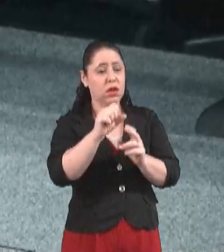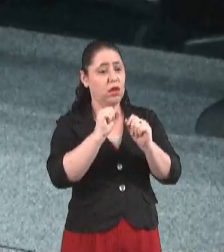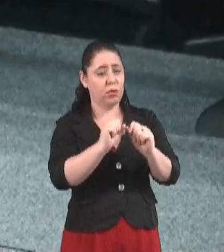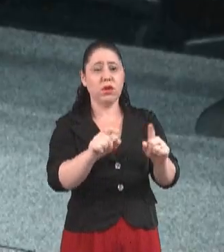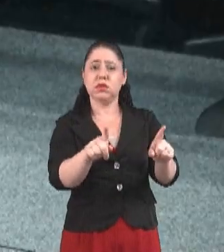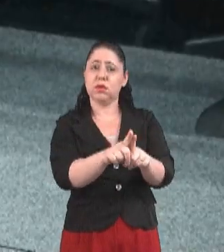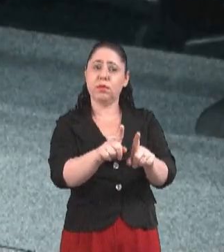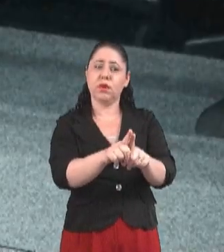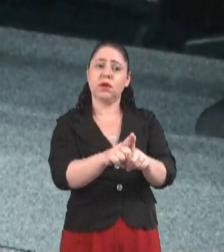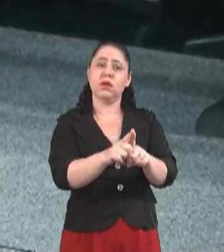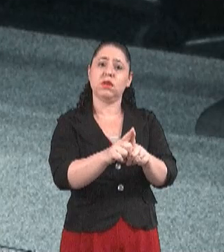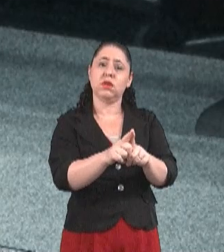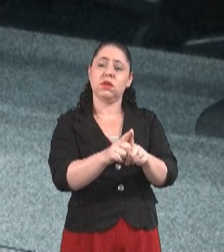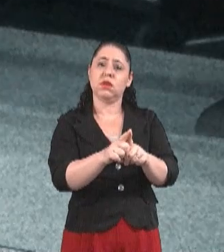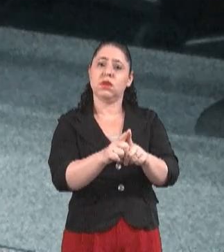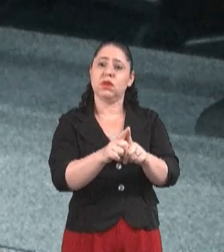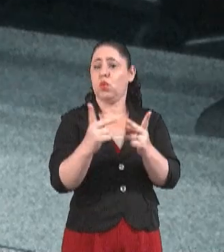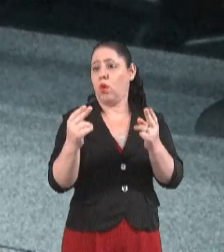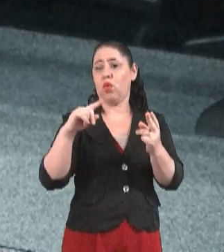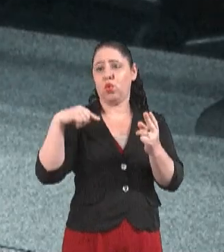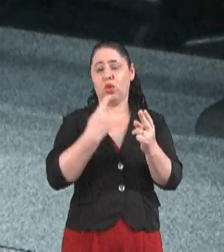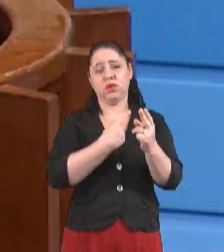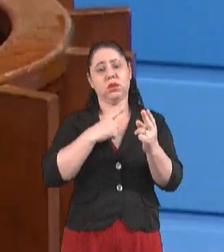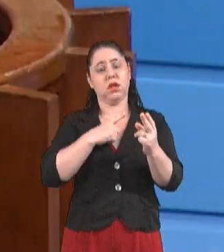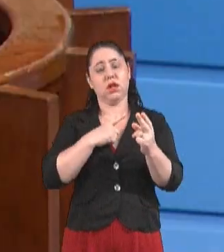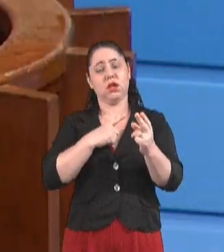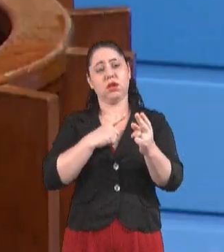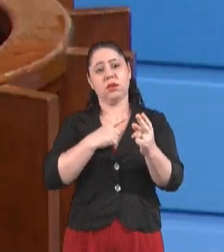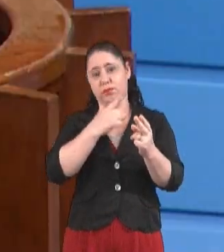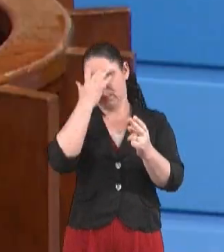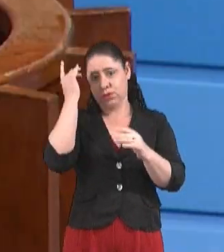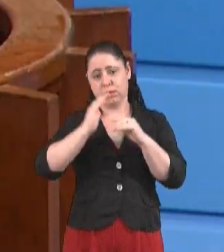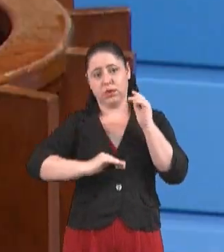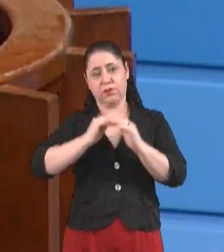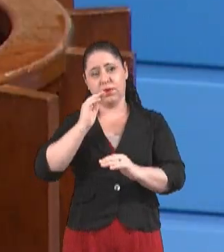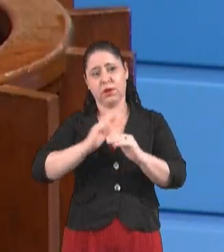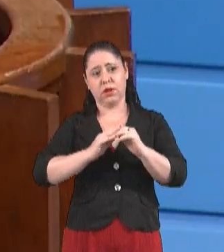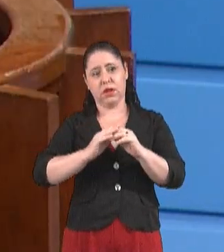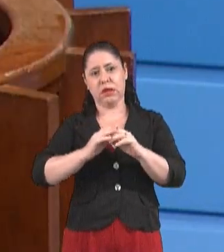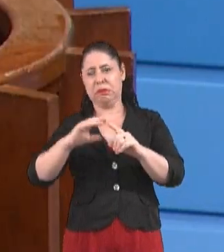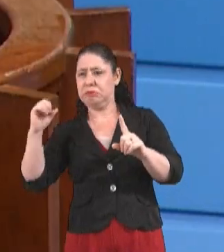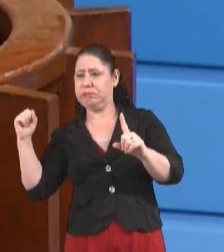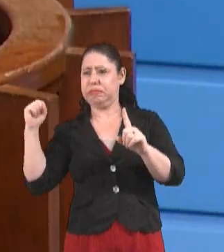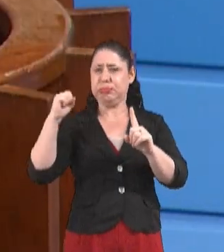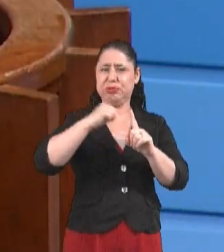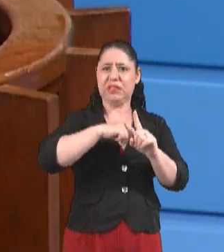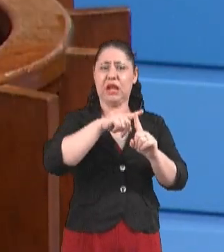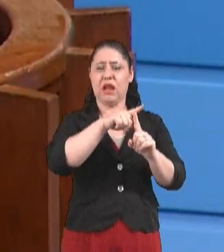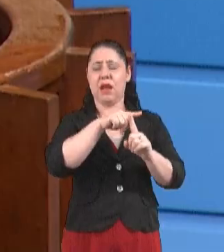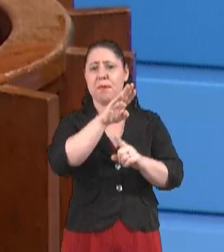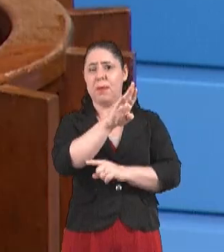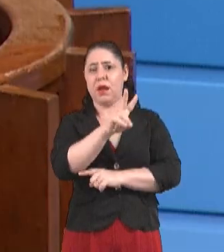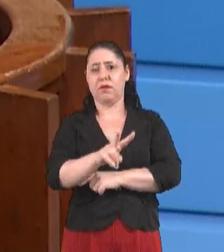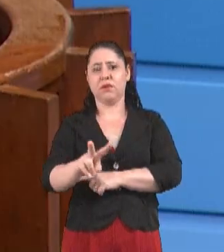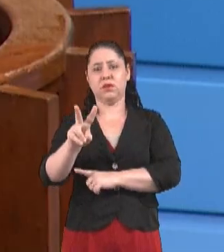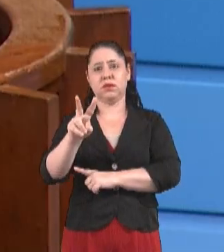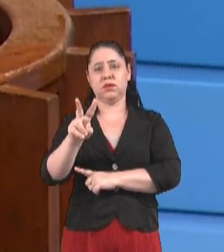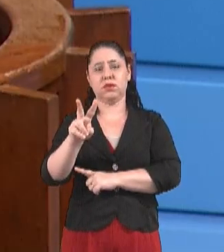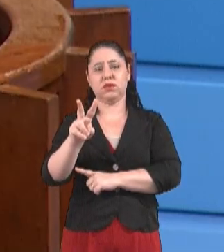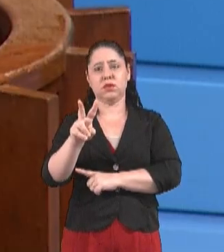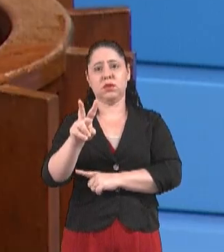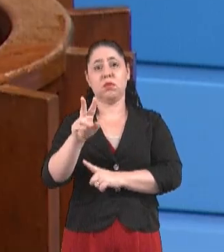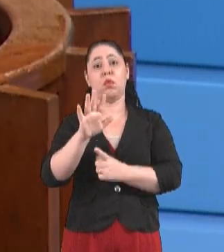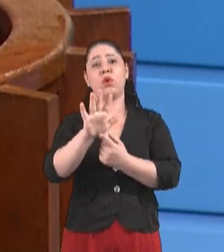também poder adentrar, como nós tivemos conselheiros, inclusive, que foram atacados, agredidos, lá em Bela Vista, que